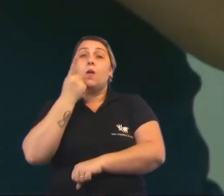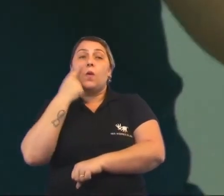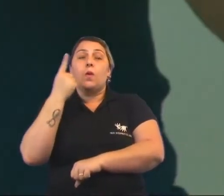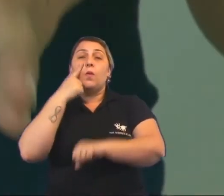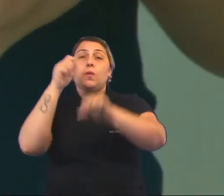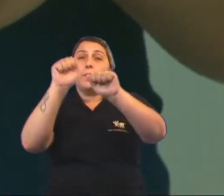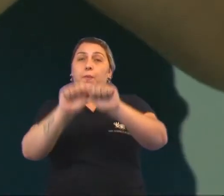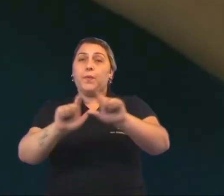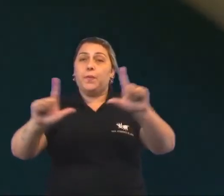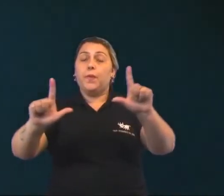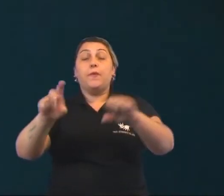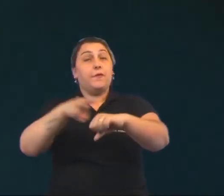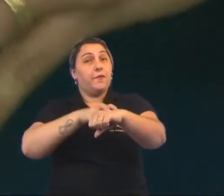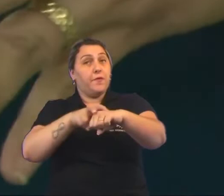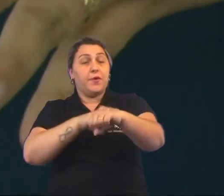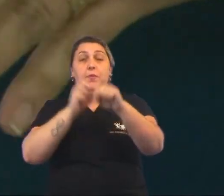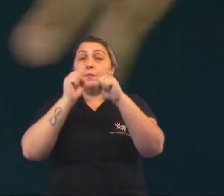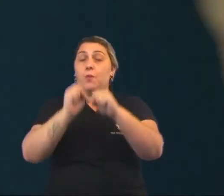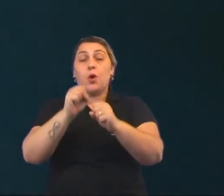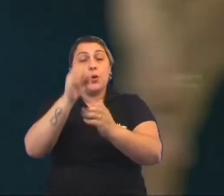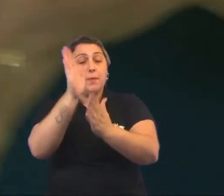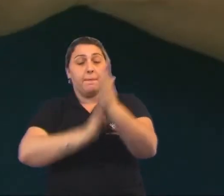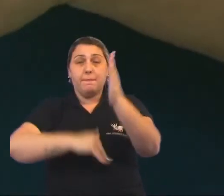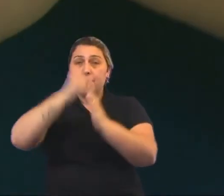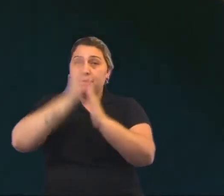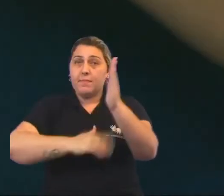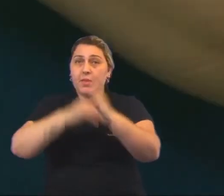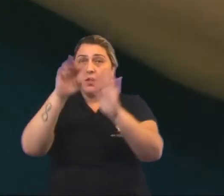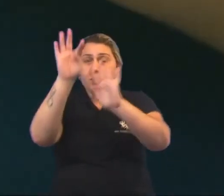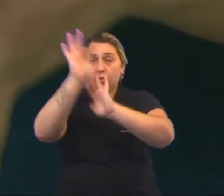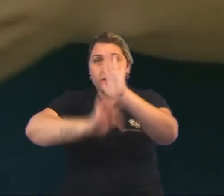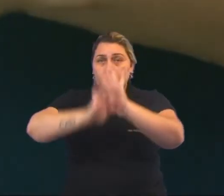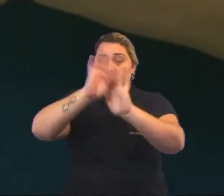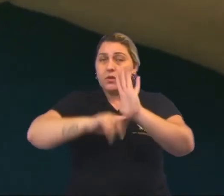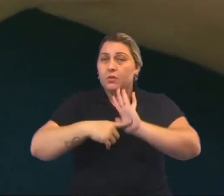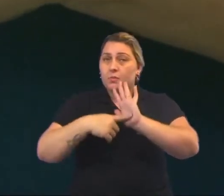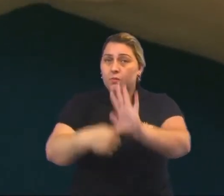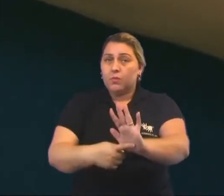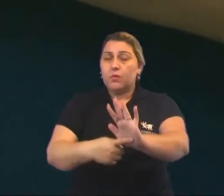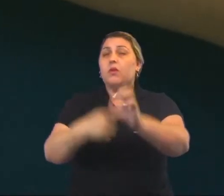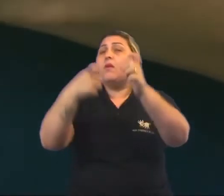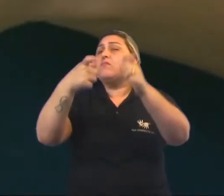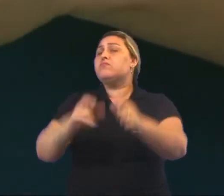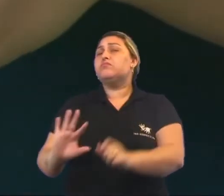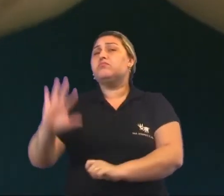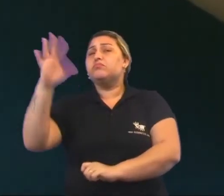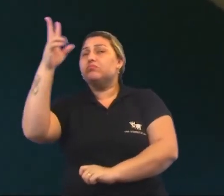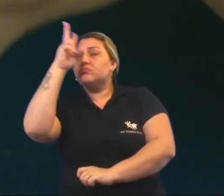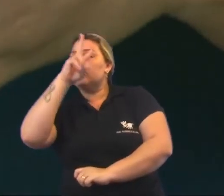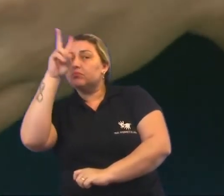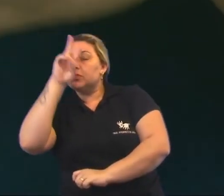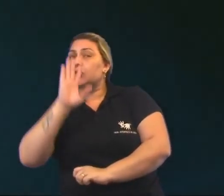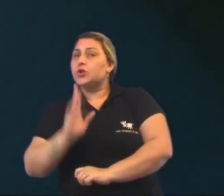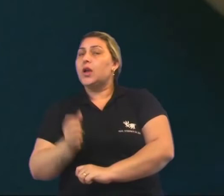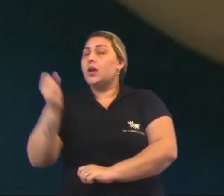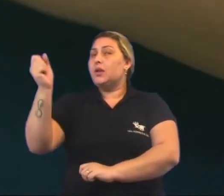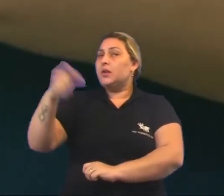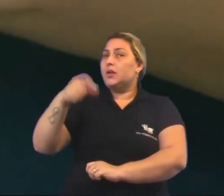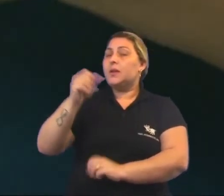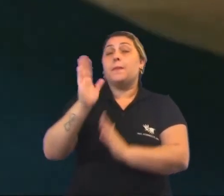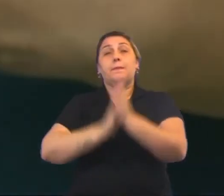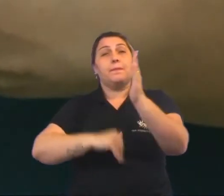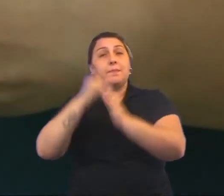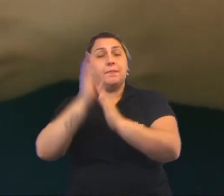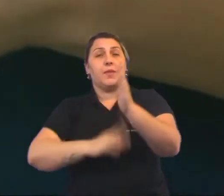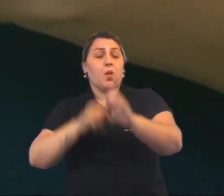telinha de vocês. Em verde, vocês podem pintar a parte do texto que vai mostrar o cenário em que acontece a história. Já em azul,